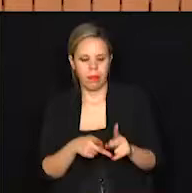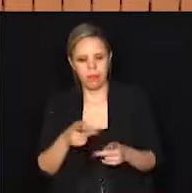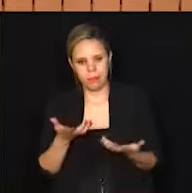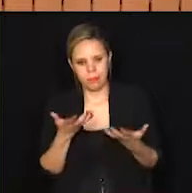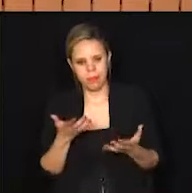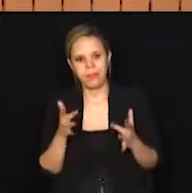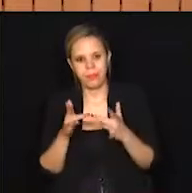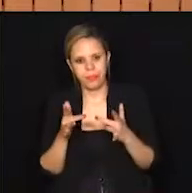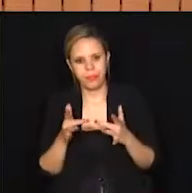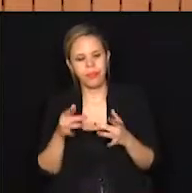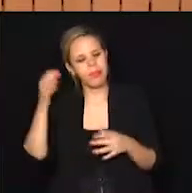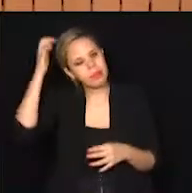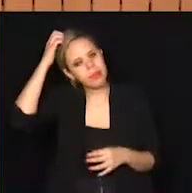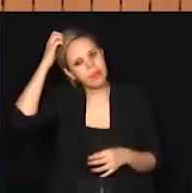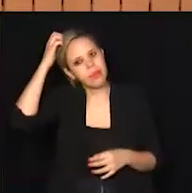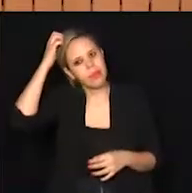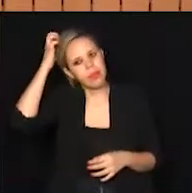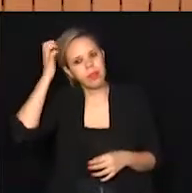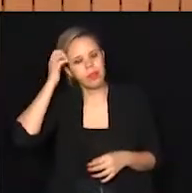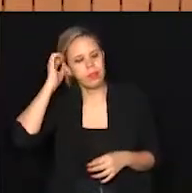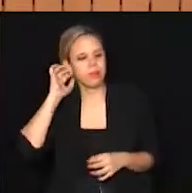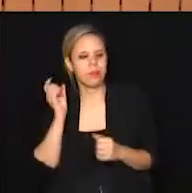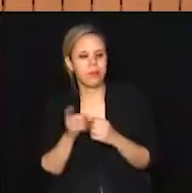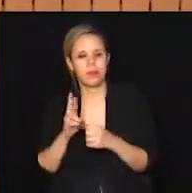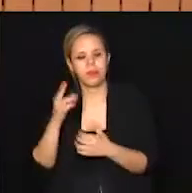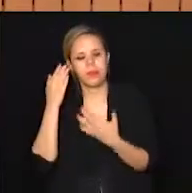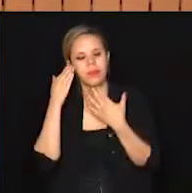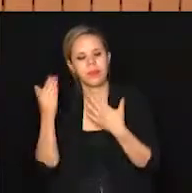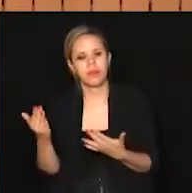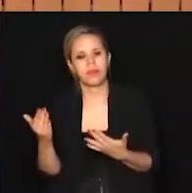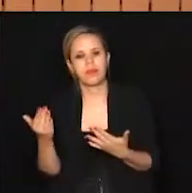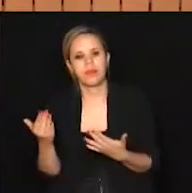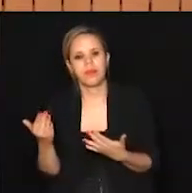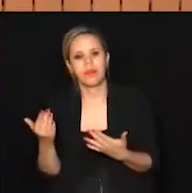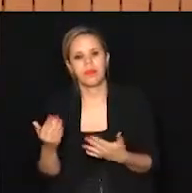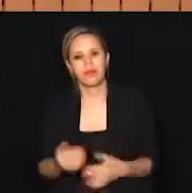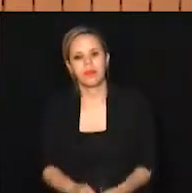telespectadores. Doutora Marcela, muito obrigado. Te passo a palavra.